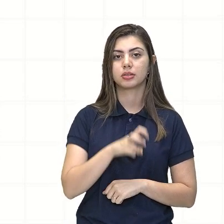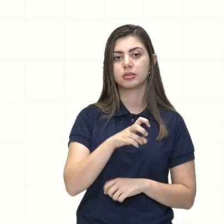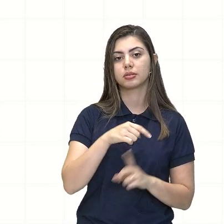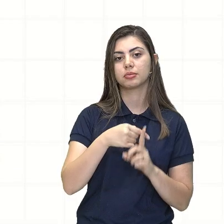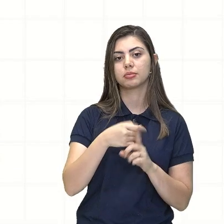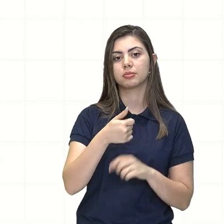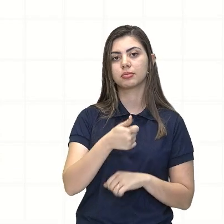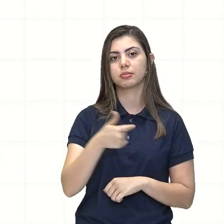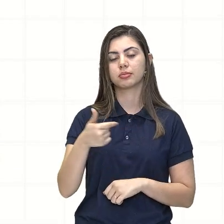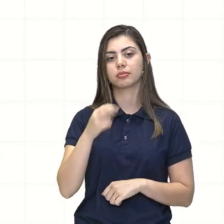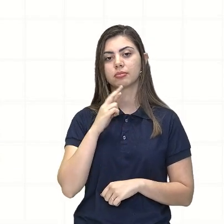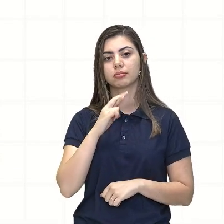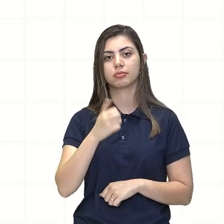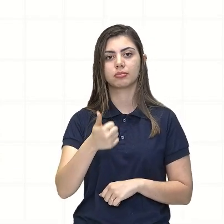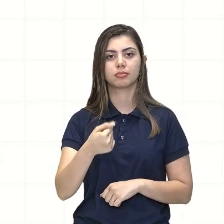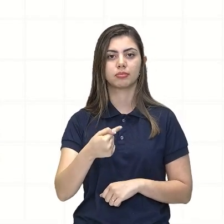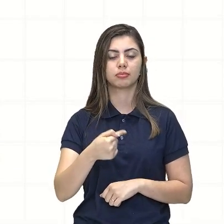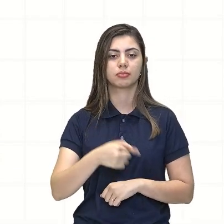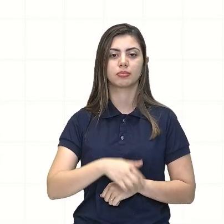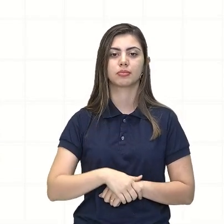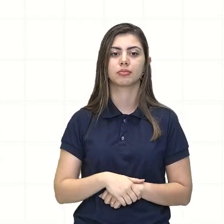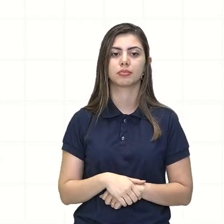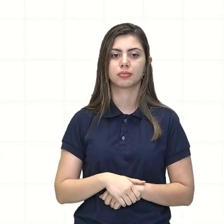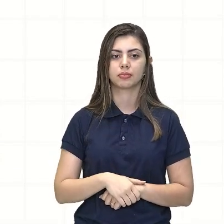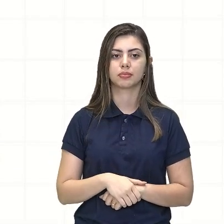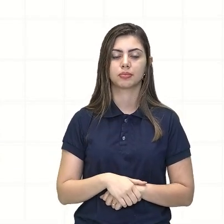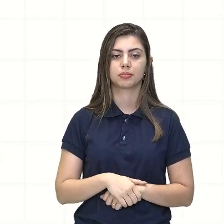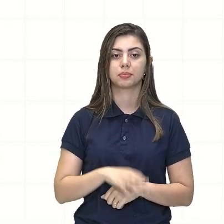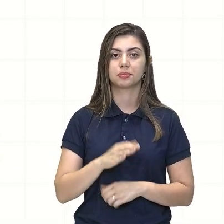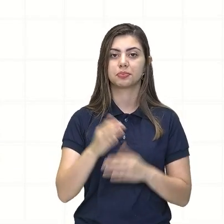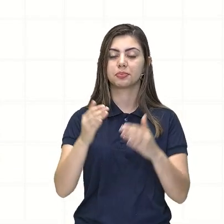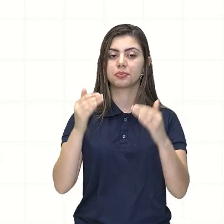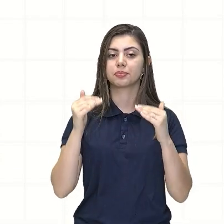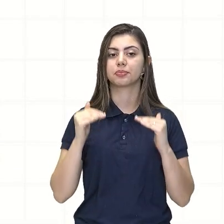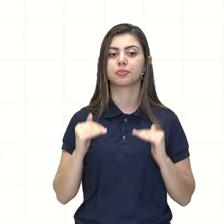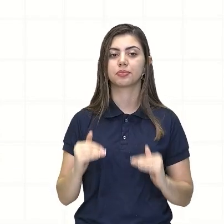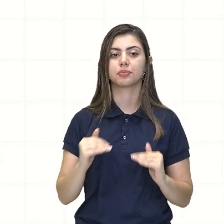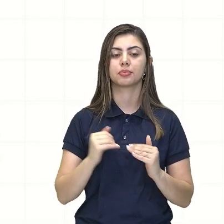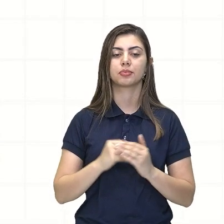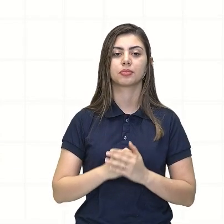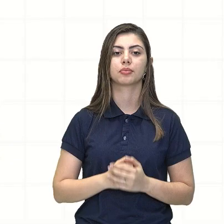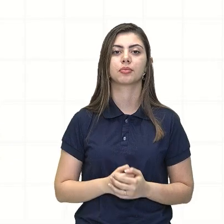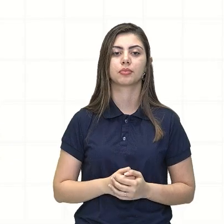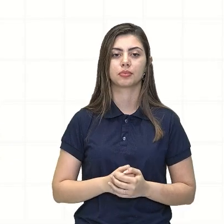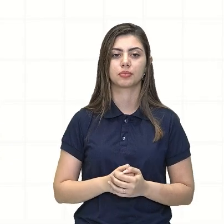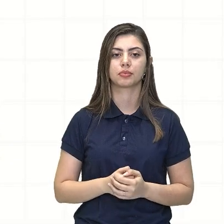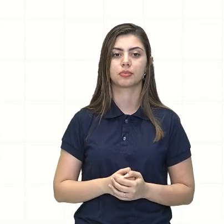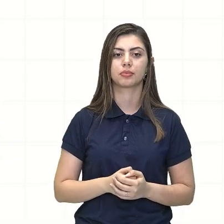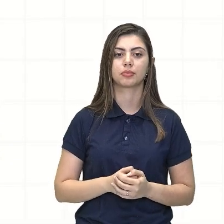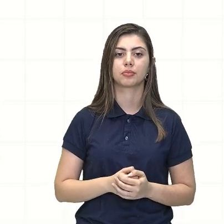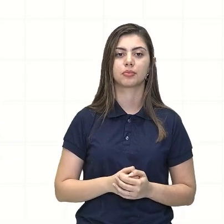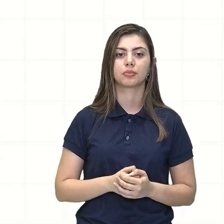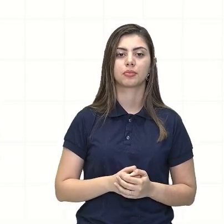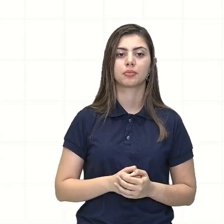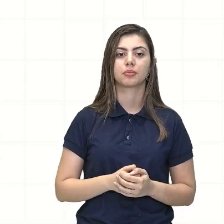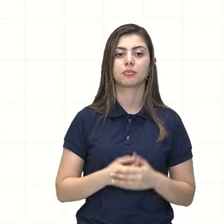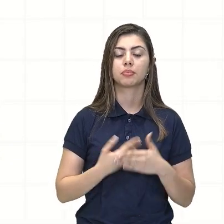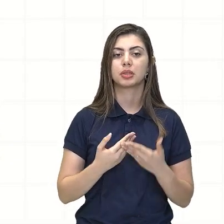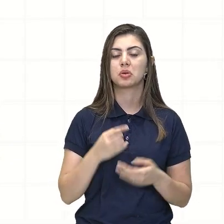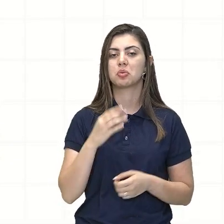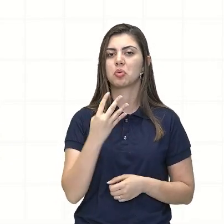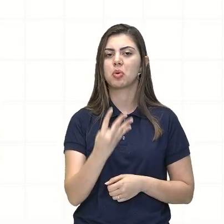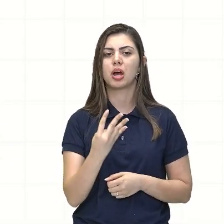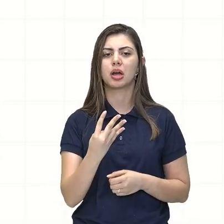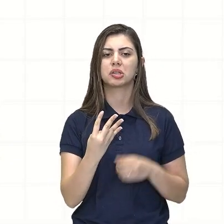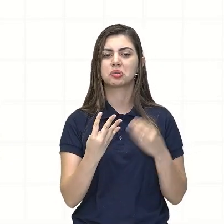12, 17. Para o próximo, né, menos. O 4 não aparece o sinal,